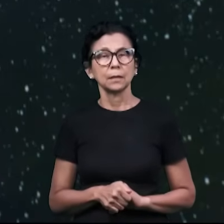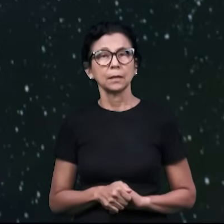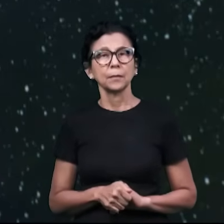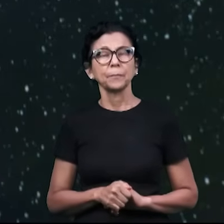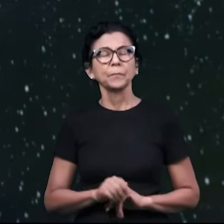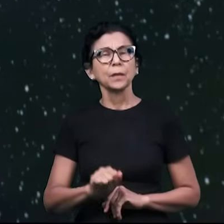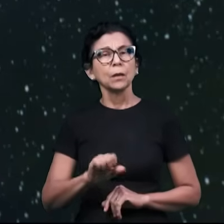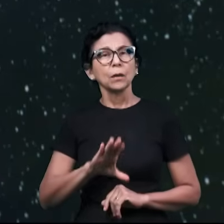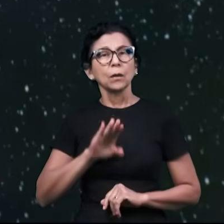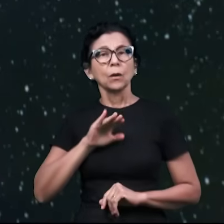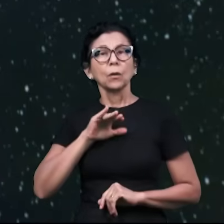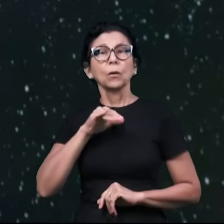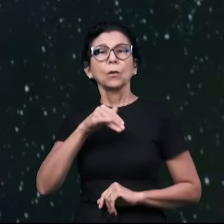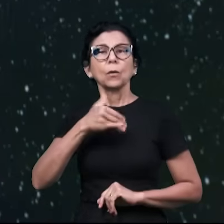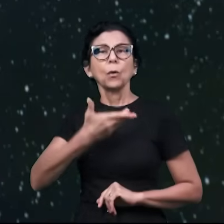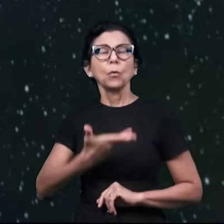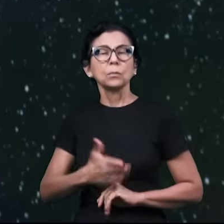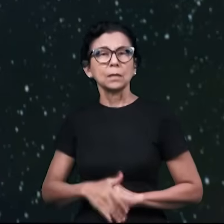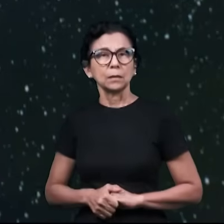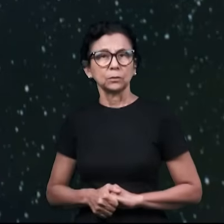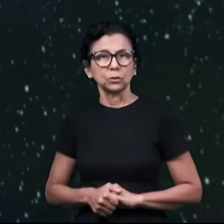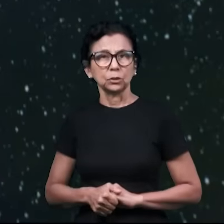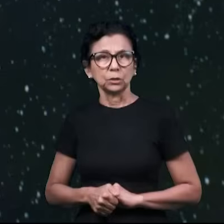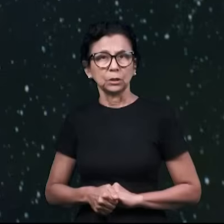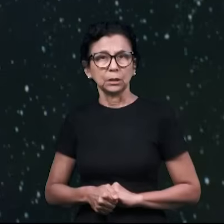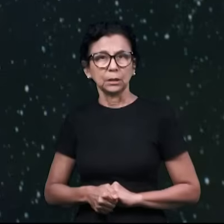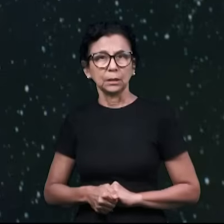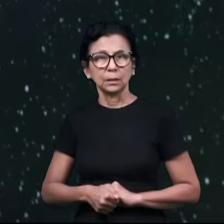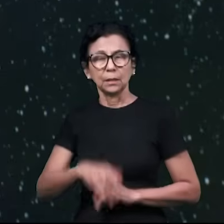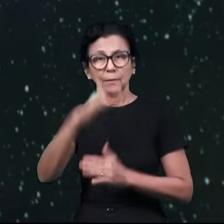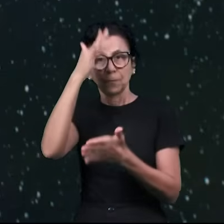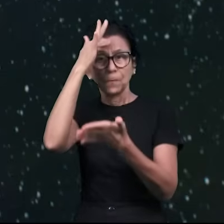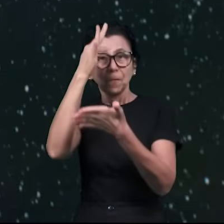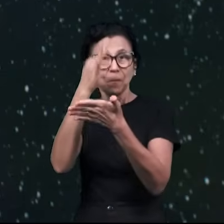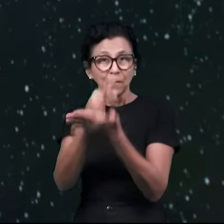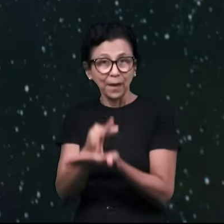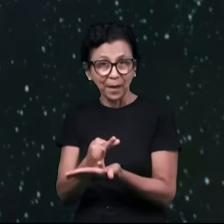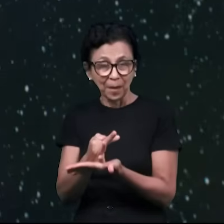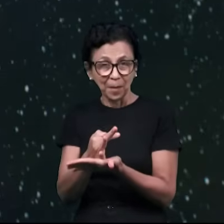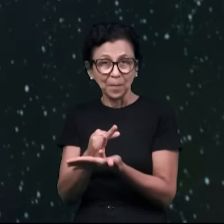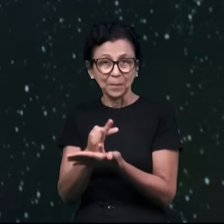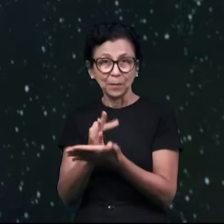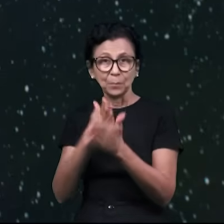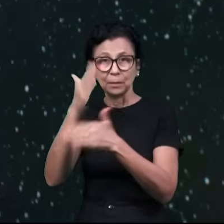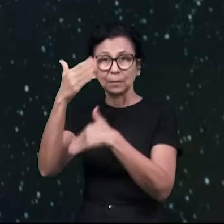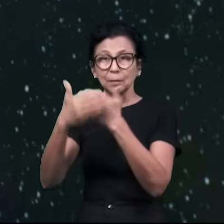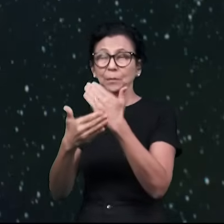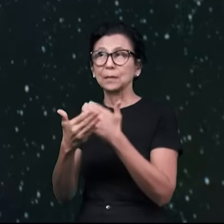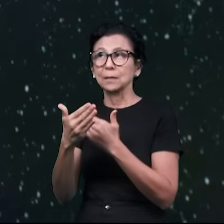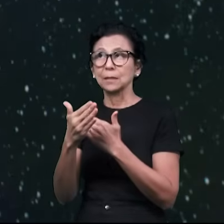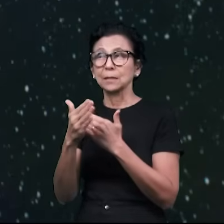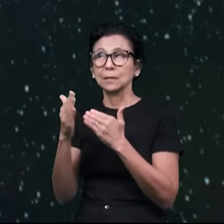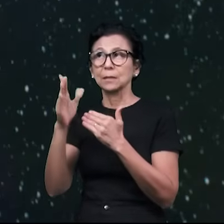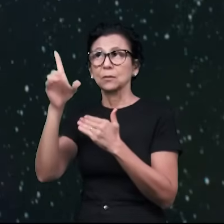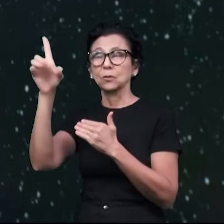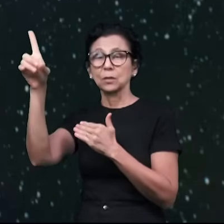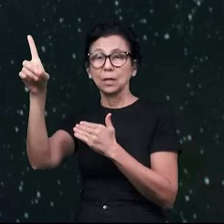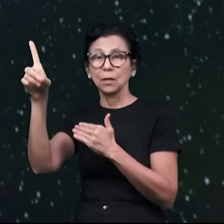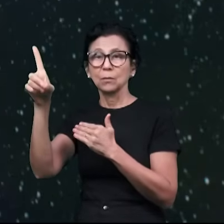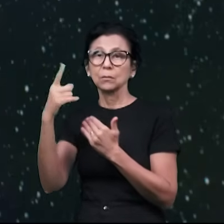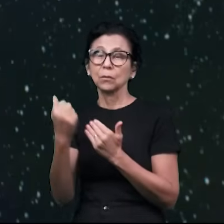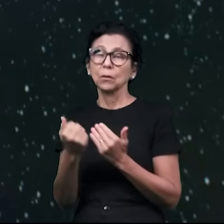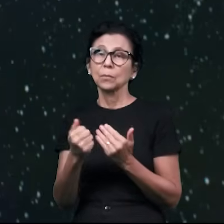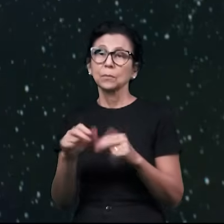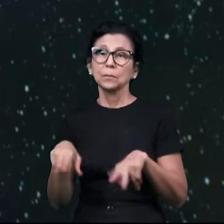véu, pela sua carne, através do sangue de Jesus. Nós precisamos do poder do sangue de Jesus, e branquear as vestes